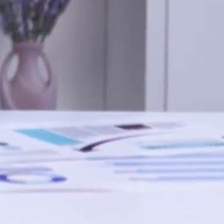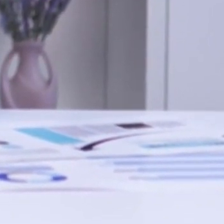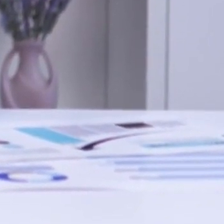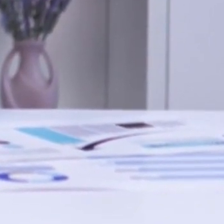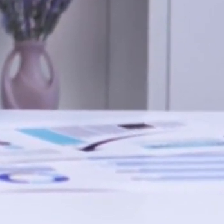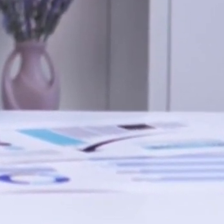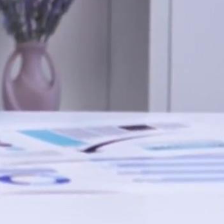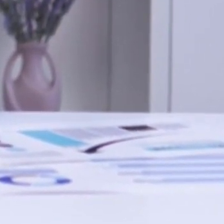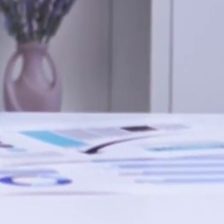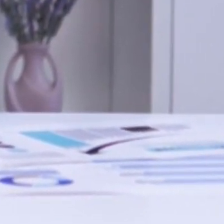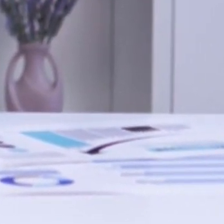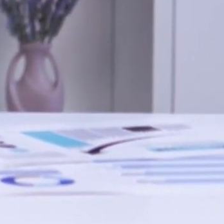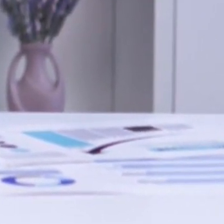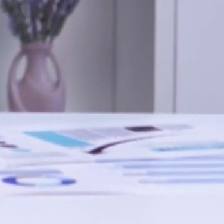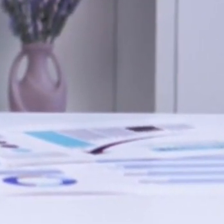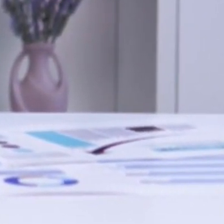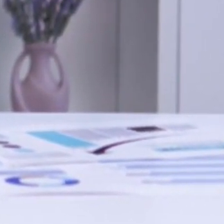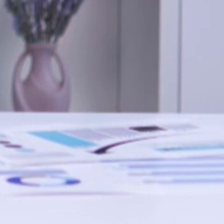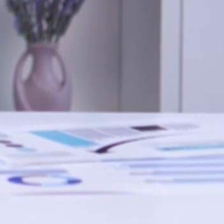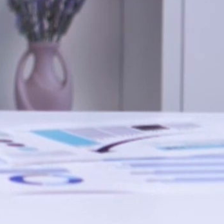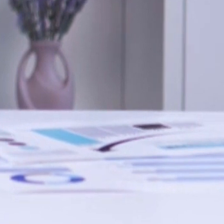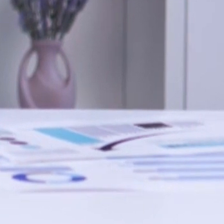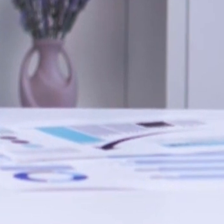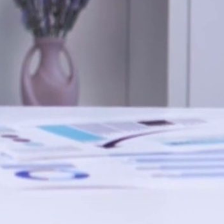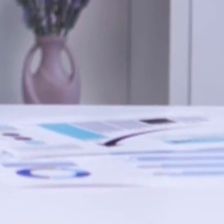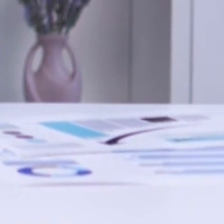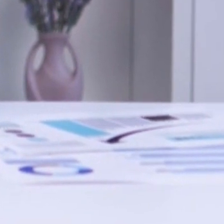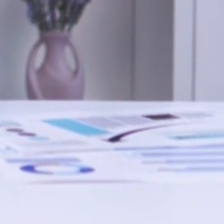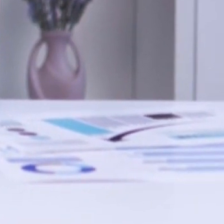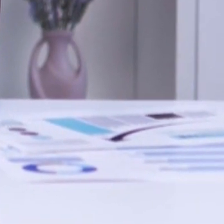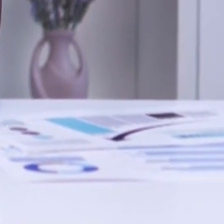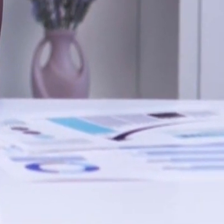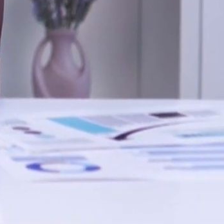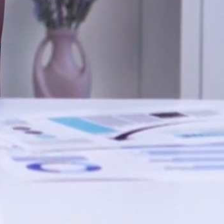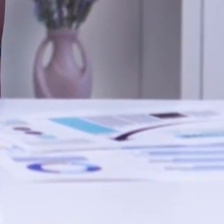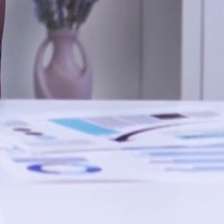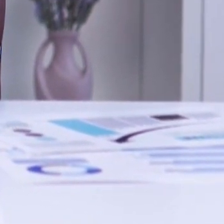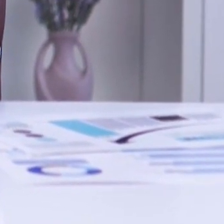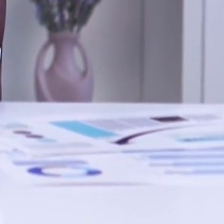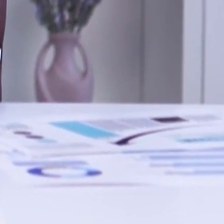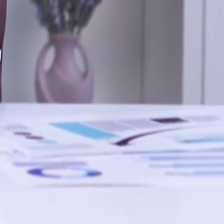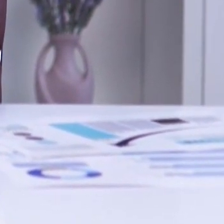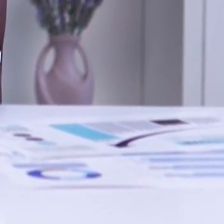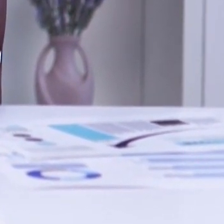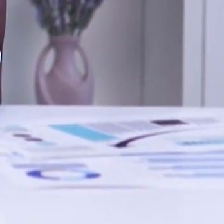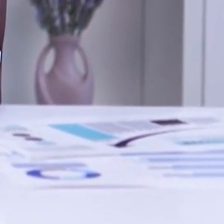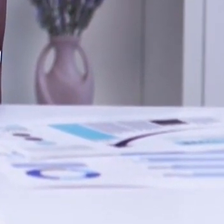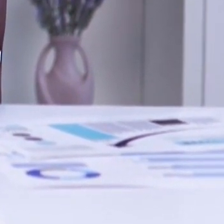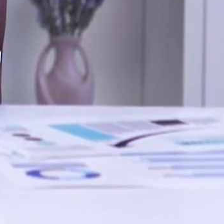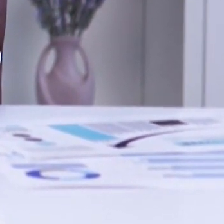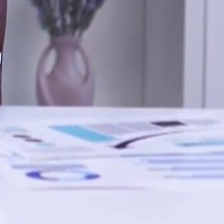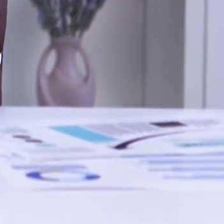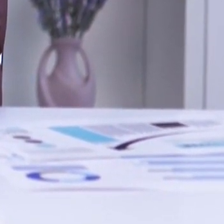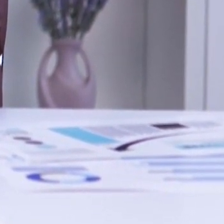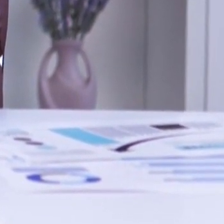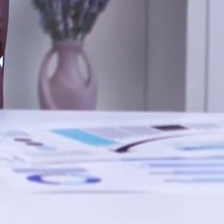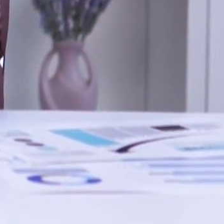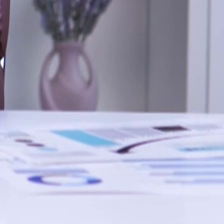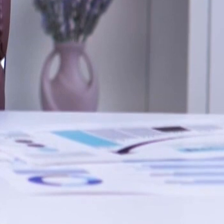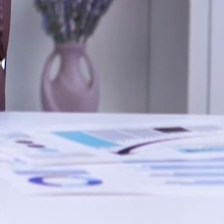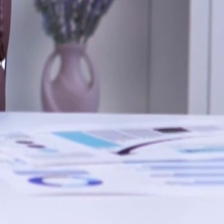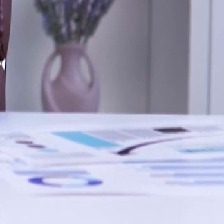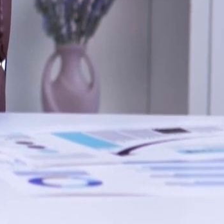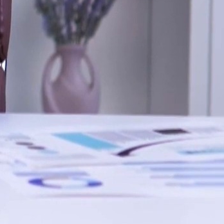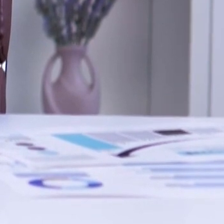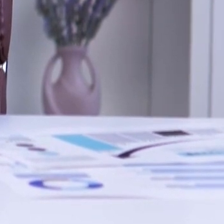aplicativo? Dá para usar. É seguro usar o aplicativo? Eu não sou a melhor pessoa para falar sobre isso, eu não trato